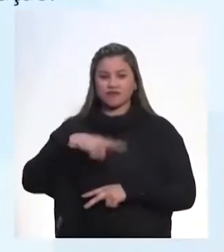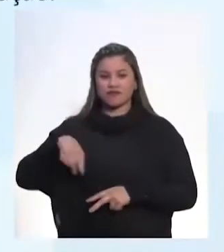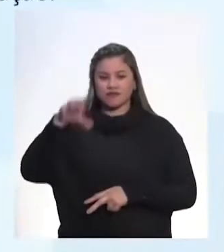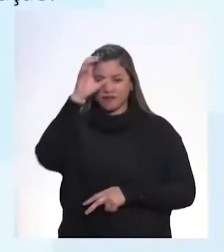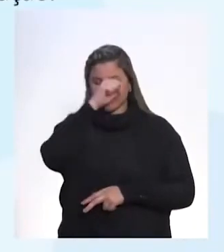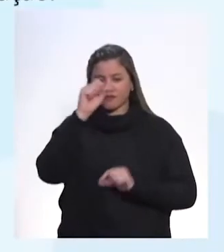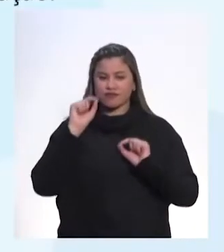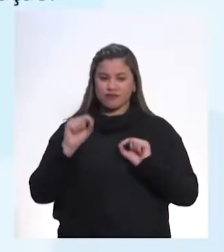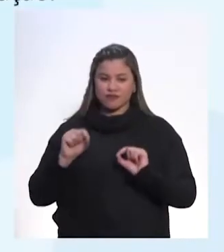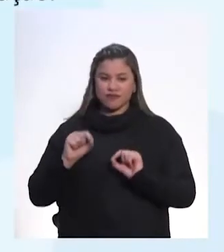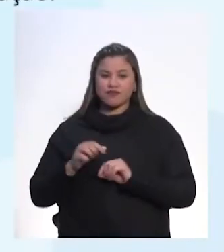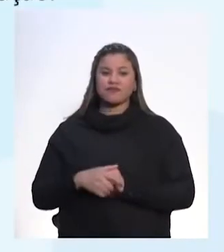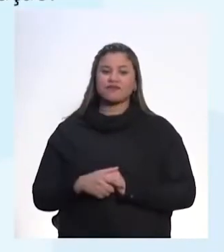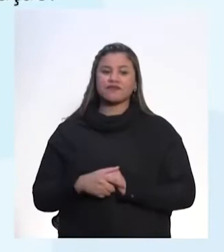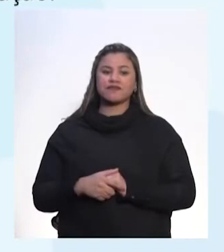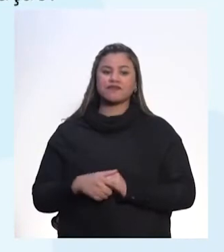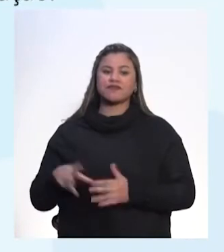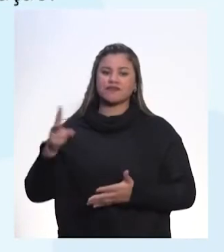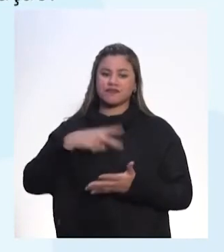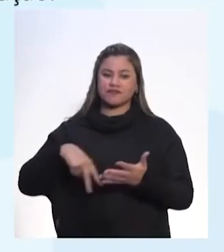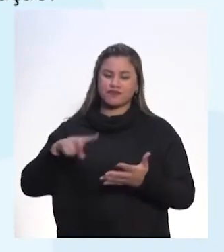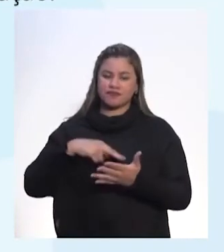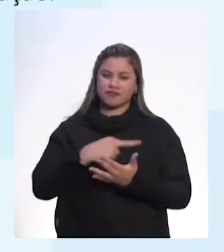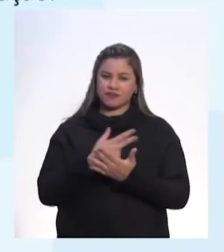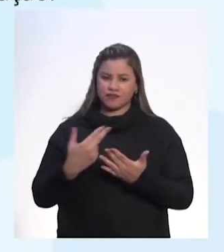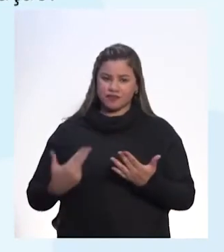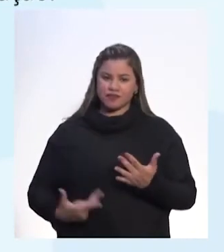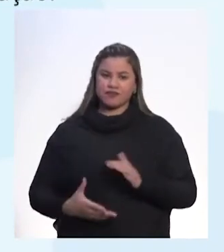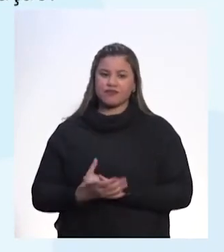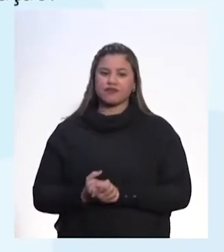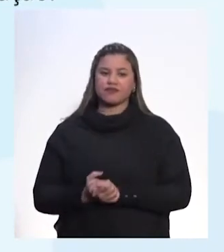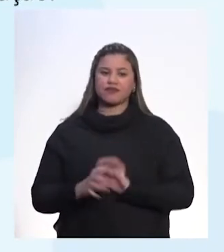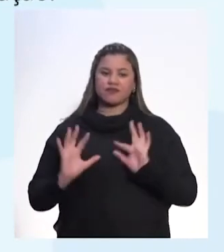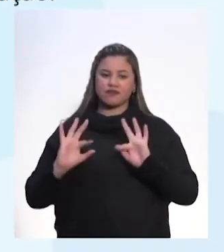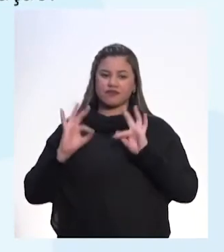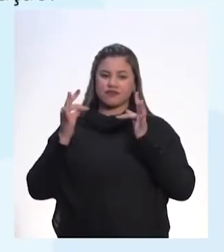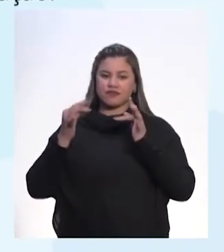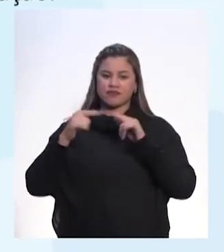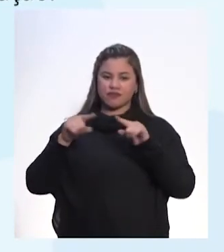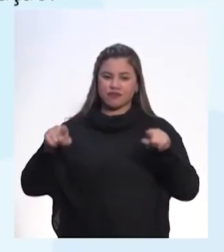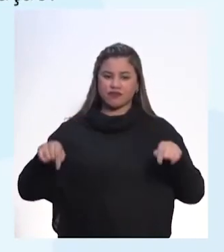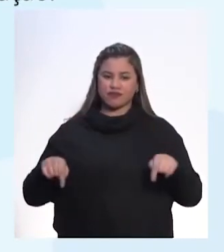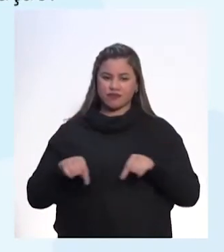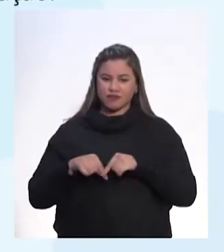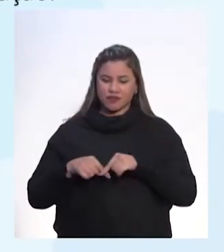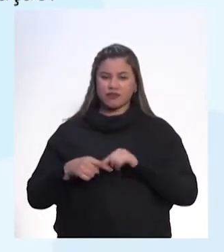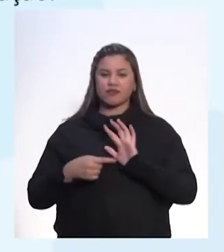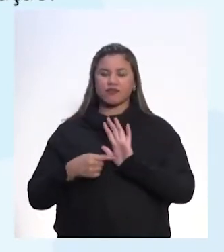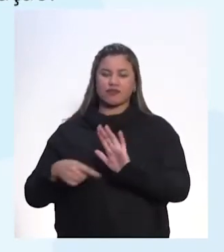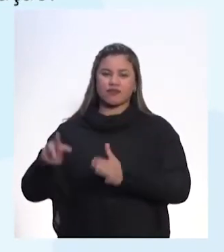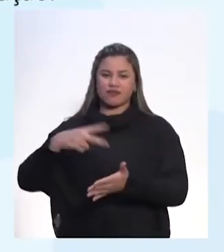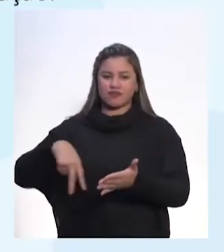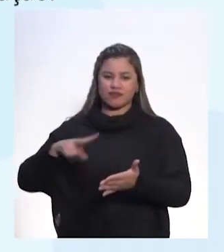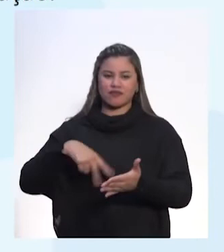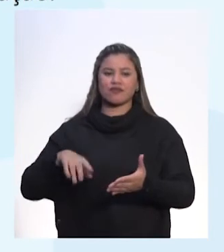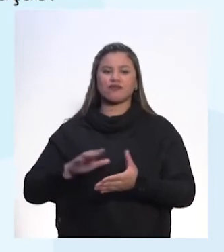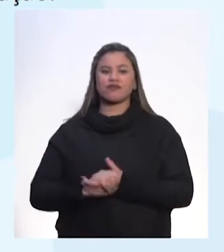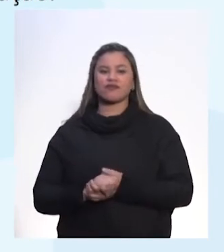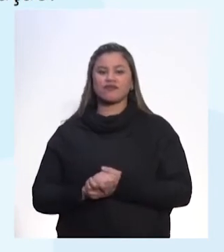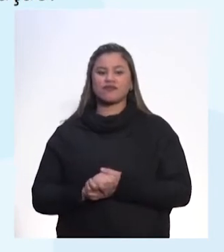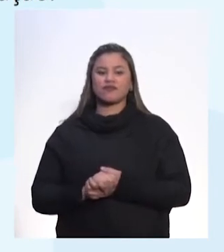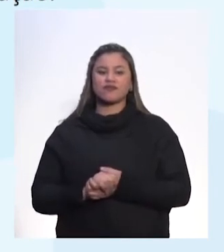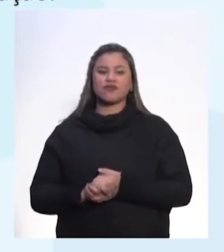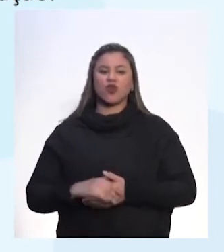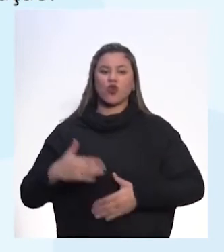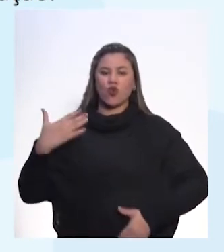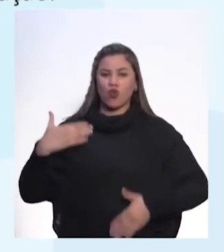né? Falamos um pouquinho sobre a dança e as modalidades de dança, o festival e o salão como modo de mostrar a produção, o